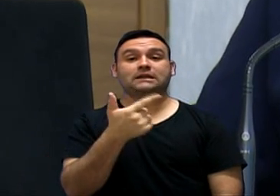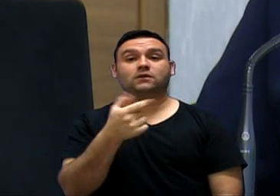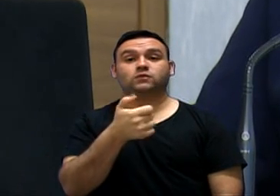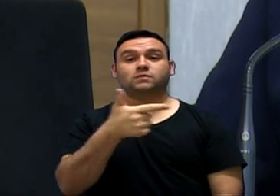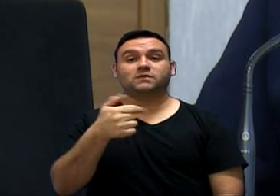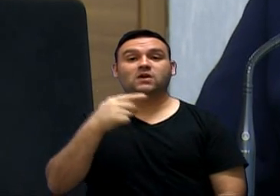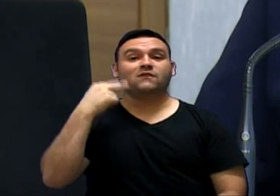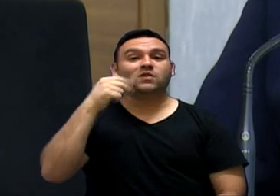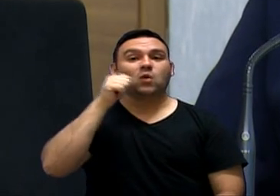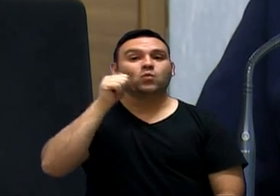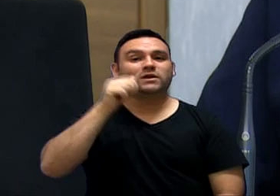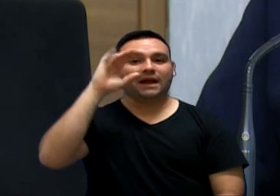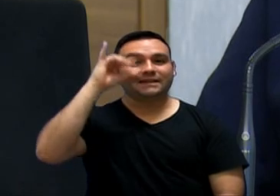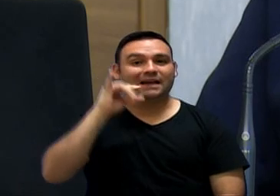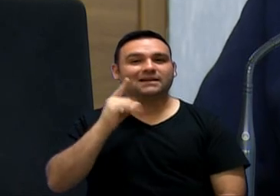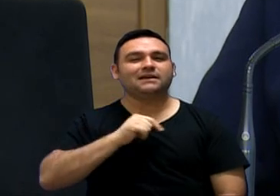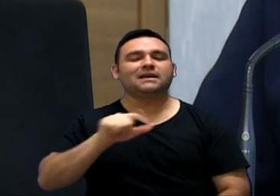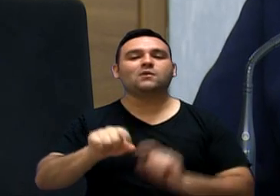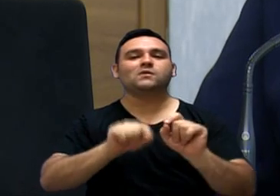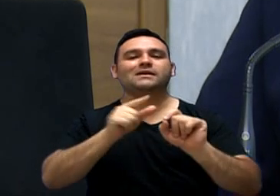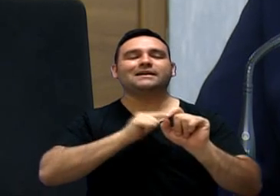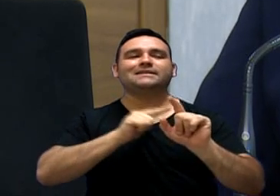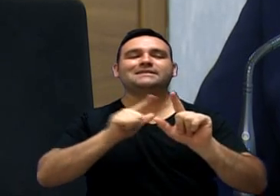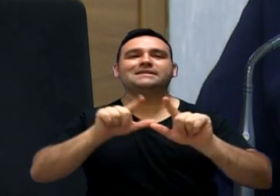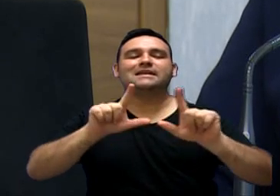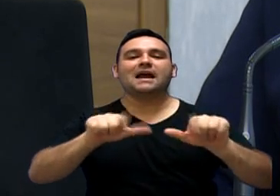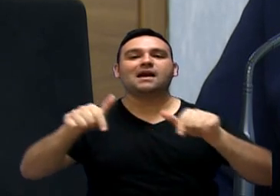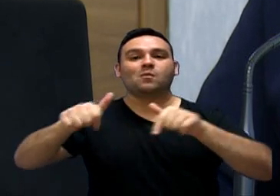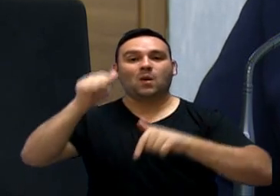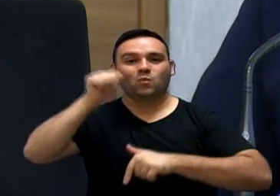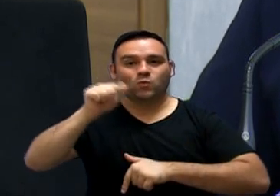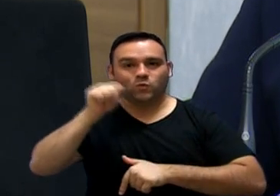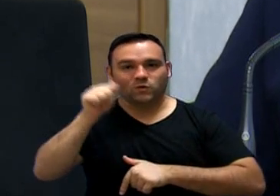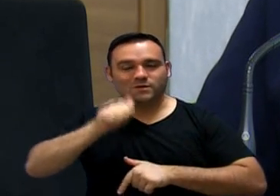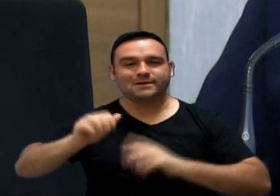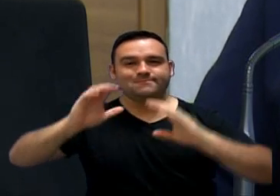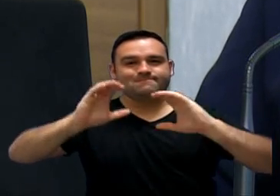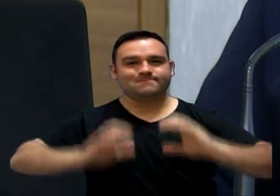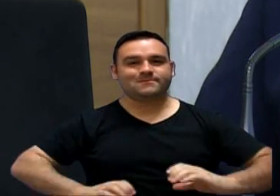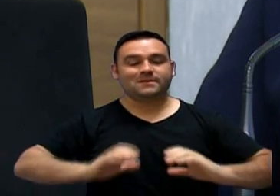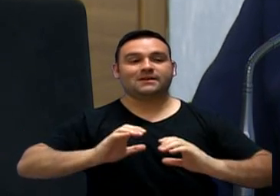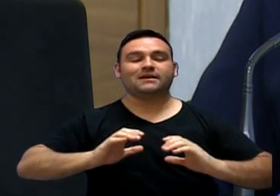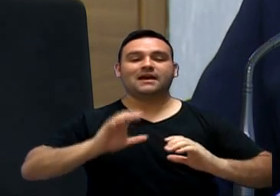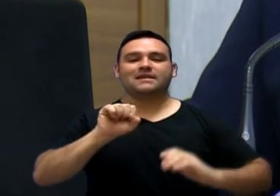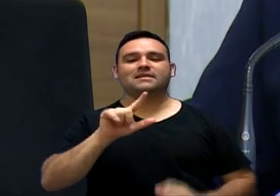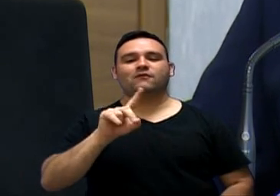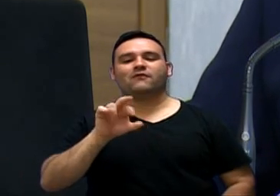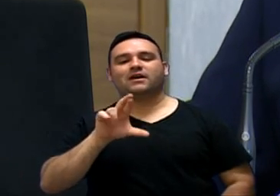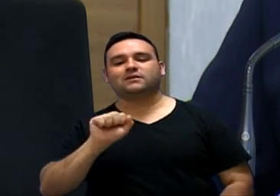81/2021 da vereadora Yara, que dispõe sobre a concessão do diploma Mulher Cidadã, Salvadora Lopes, a